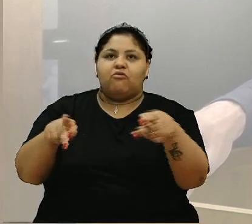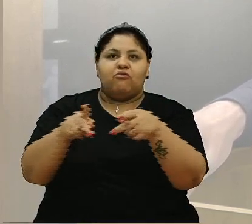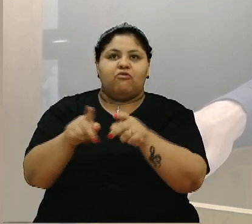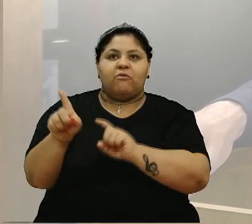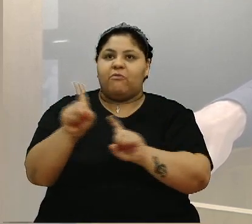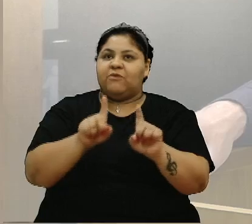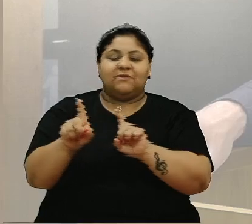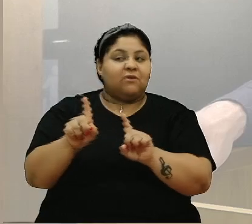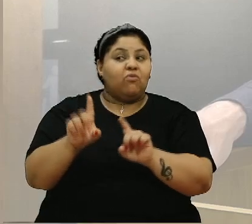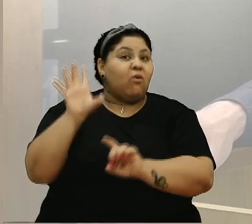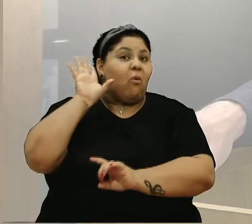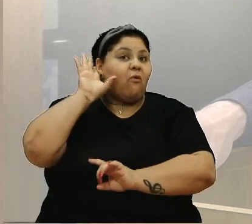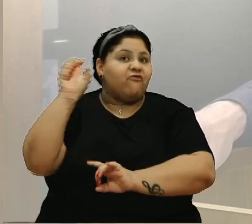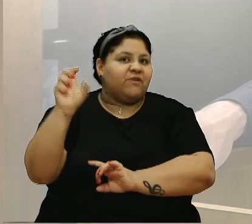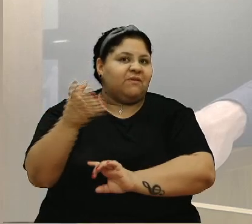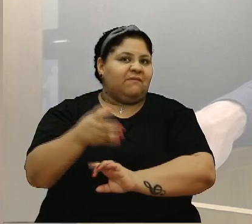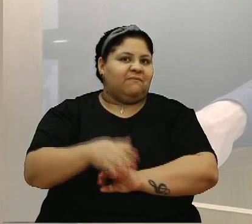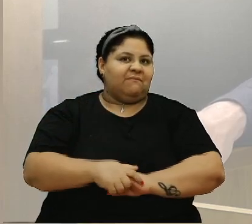sendo ouvida.